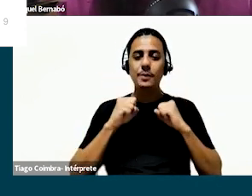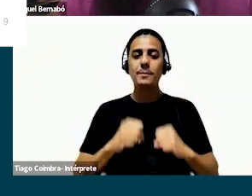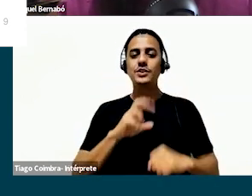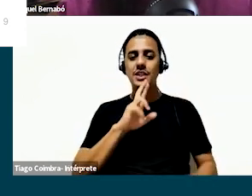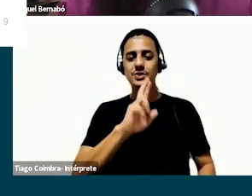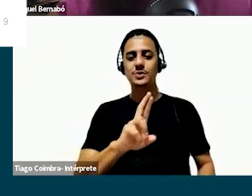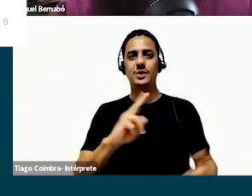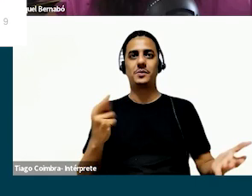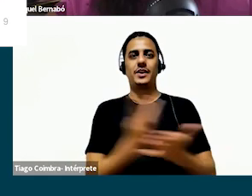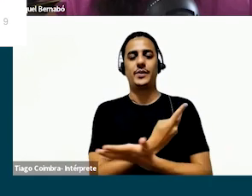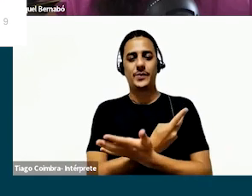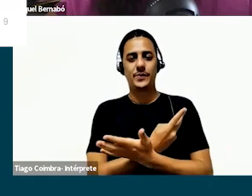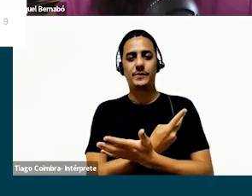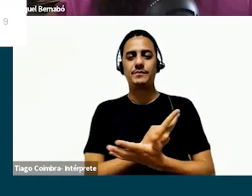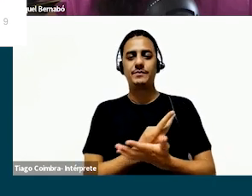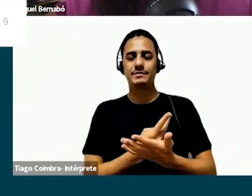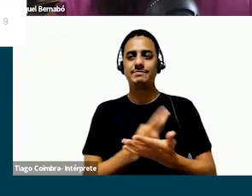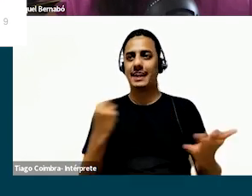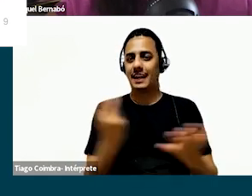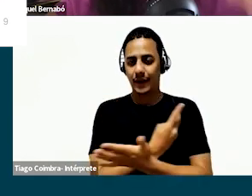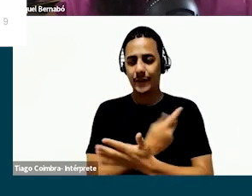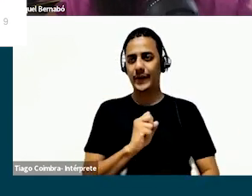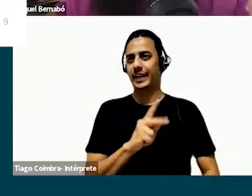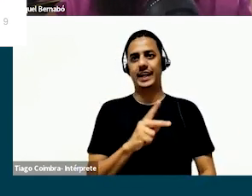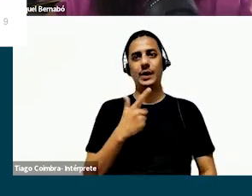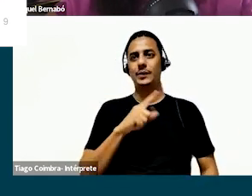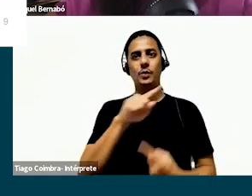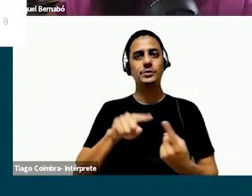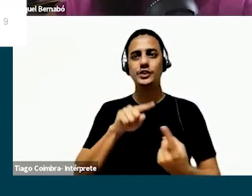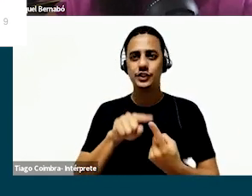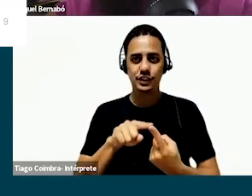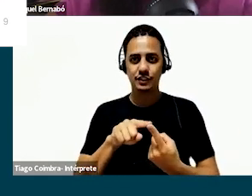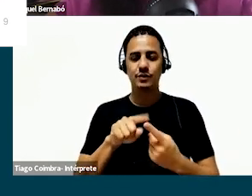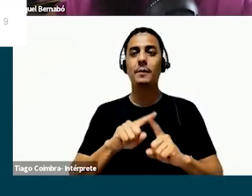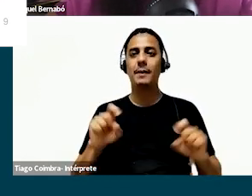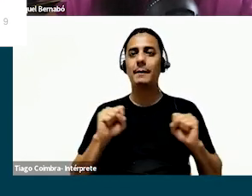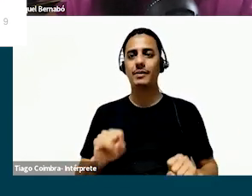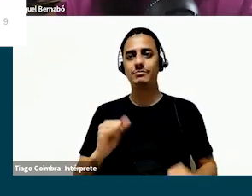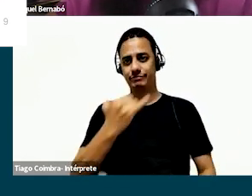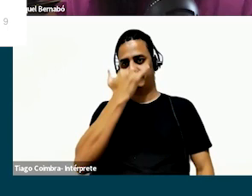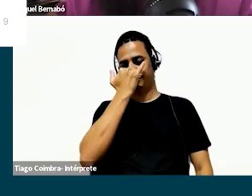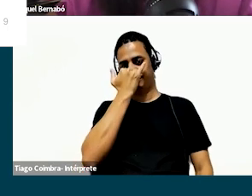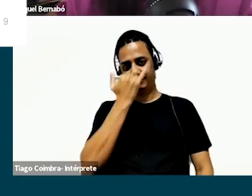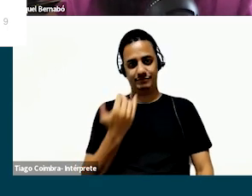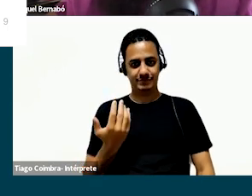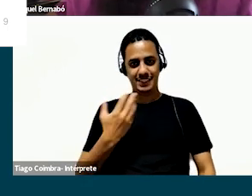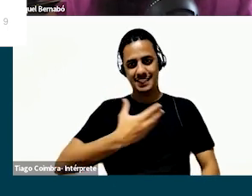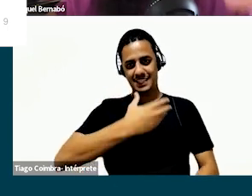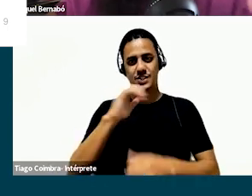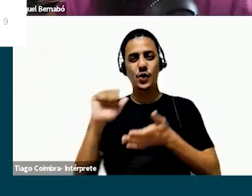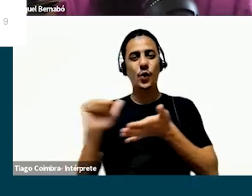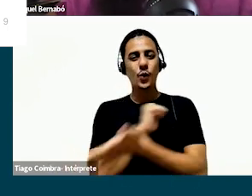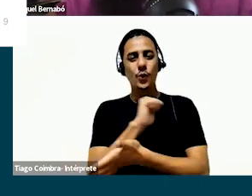algumas soluções elas acabam resultando em erros que são honestos, que não têm a intenção, mas que